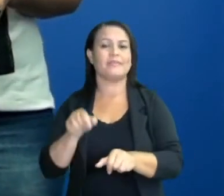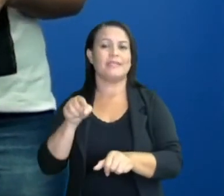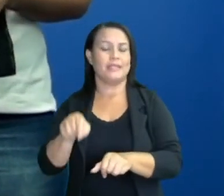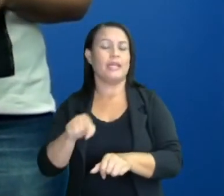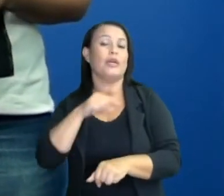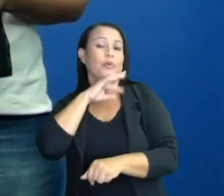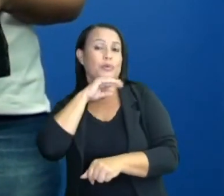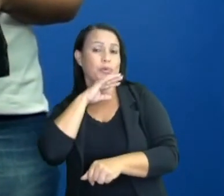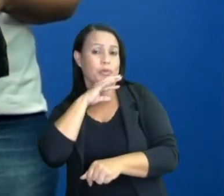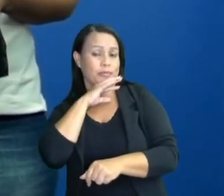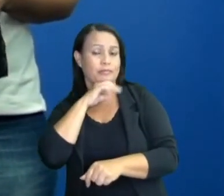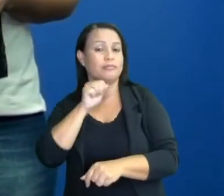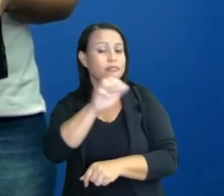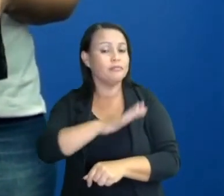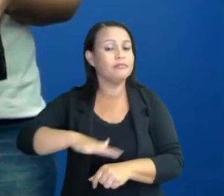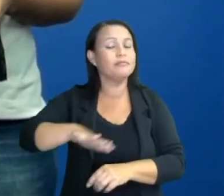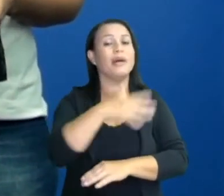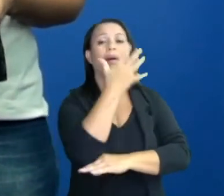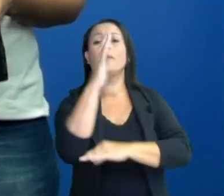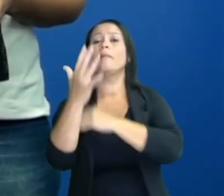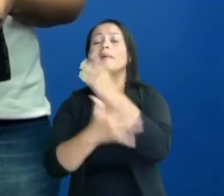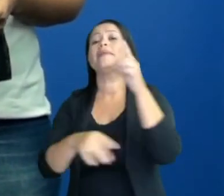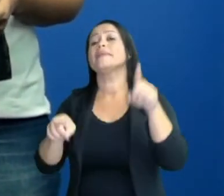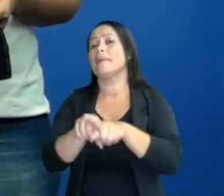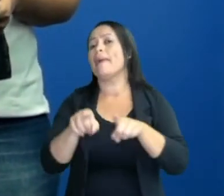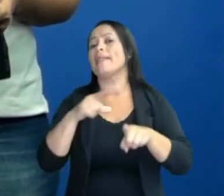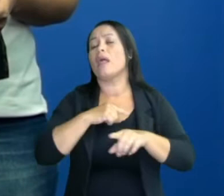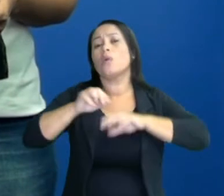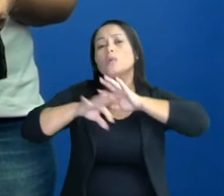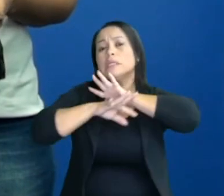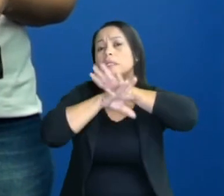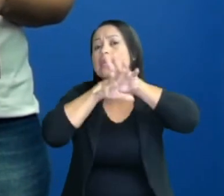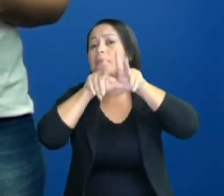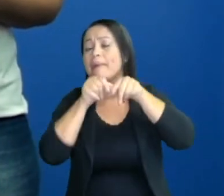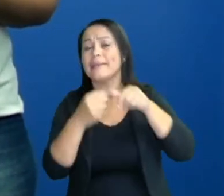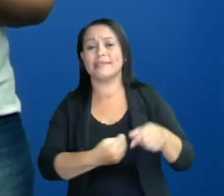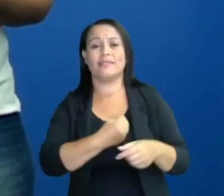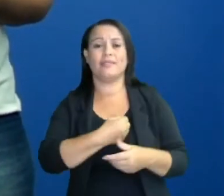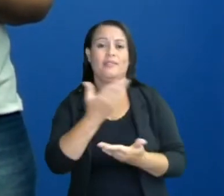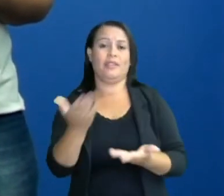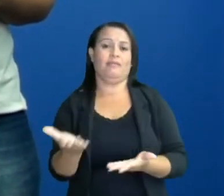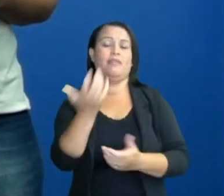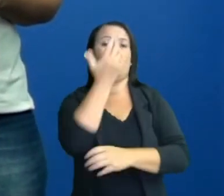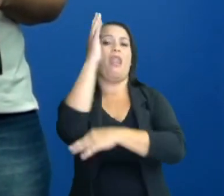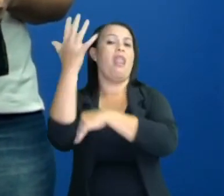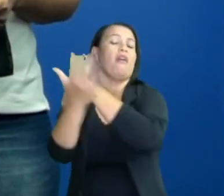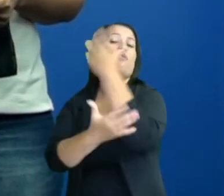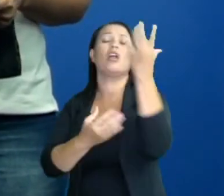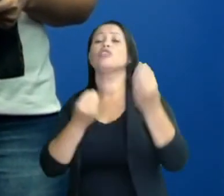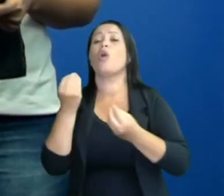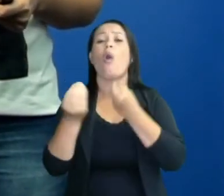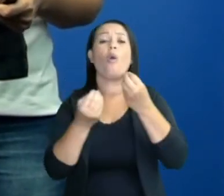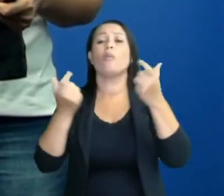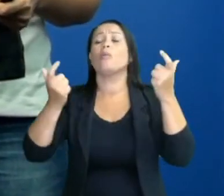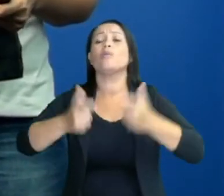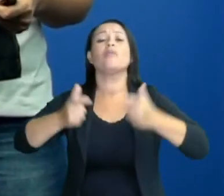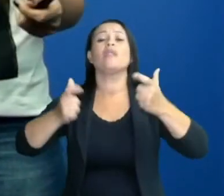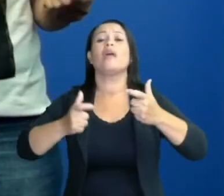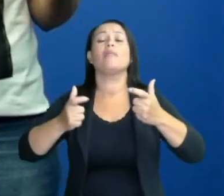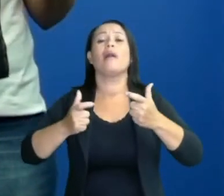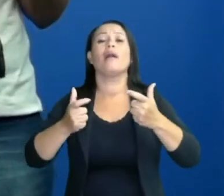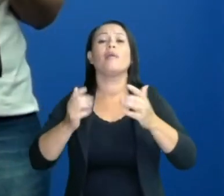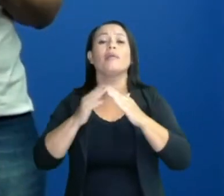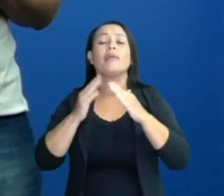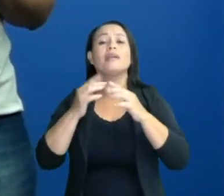prejudicial para o nosso meio ambiente temos os animais que vivem nessa Floresta eles vão acabar não tendo para